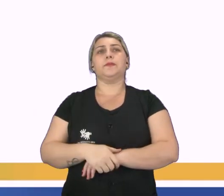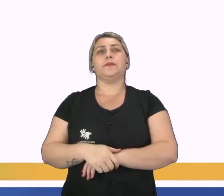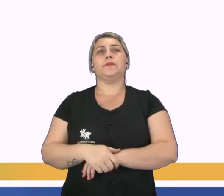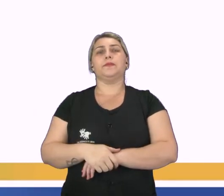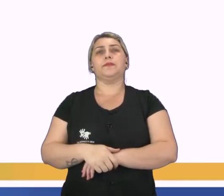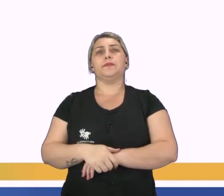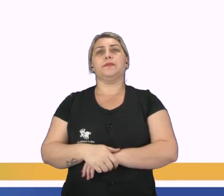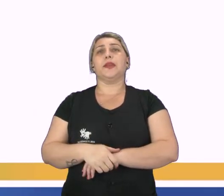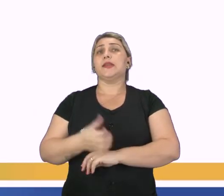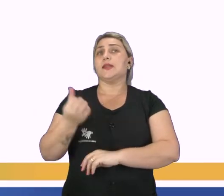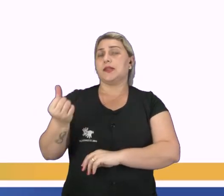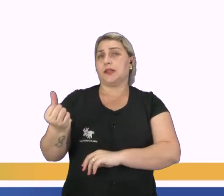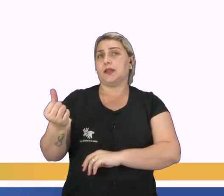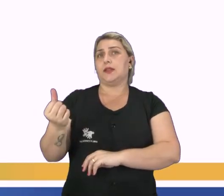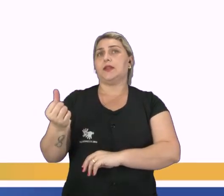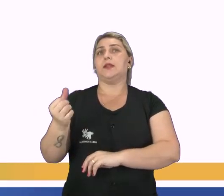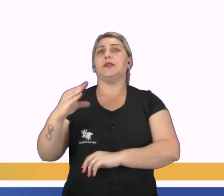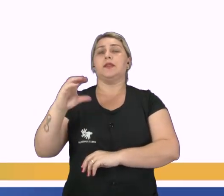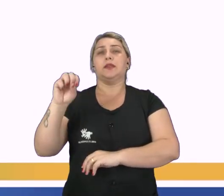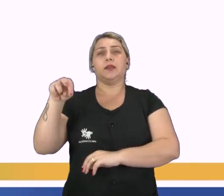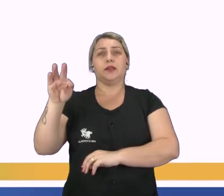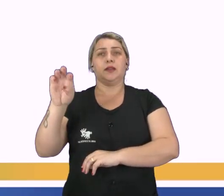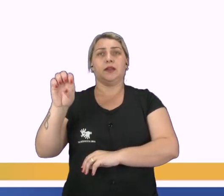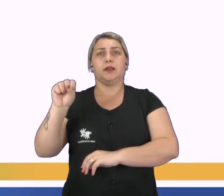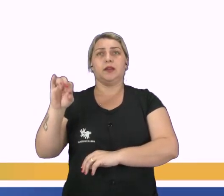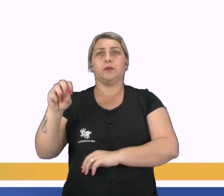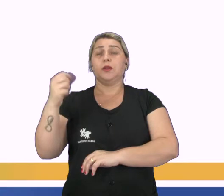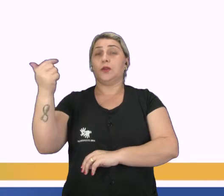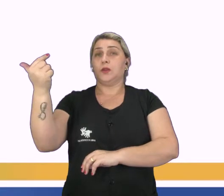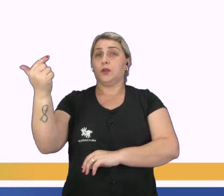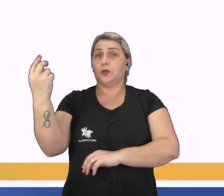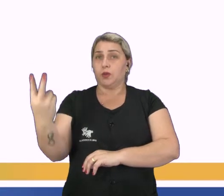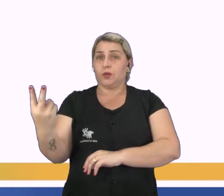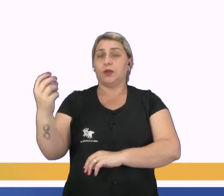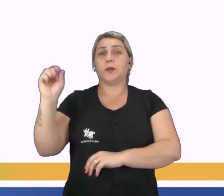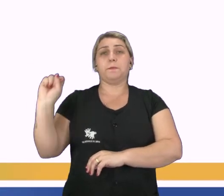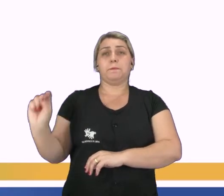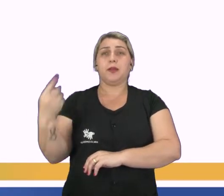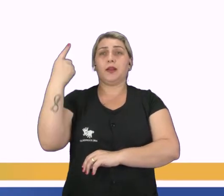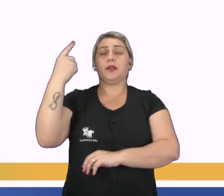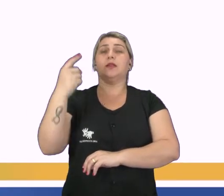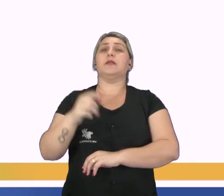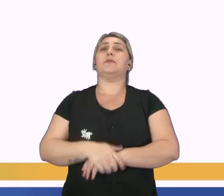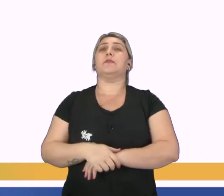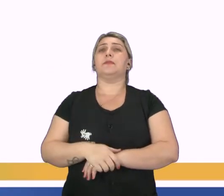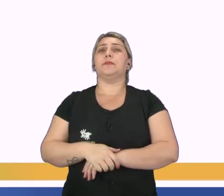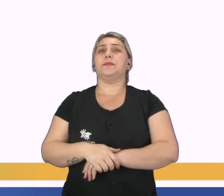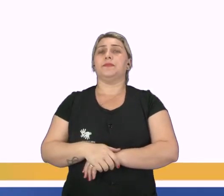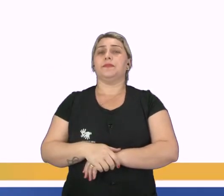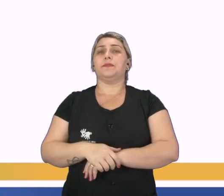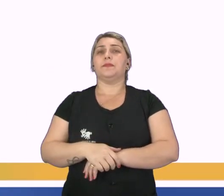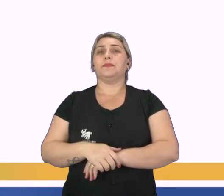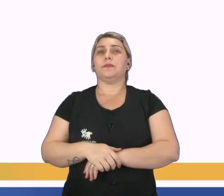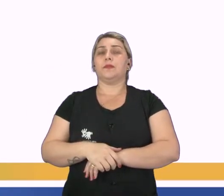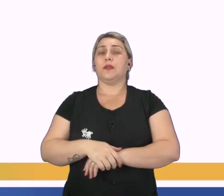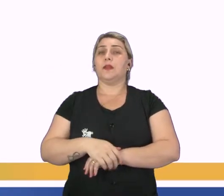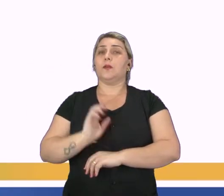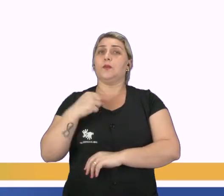décimos, 6 centésimos e 2 milésimos. Esse vai